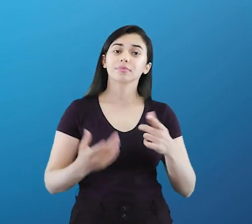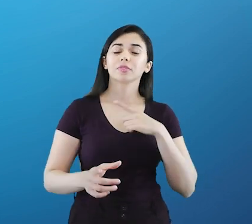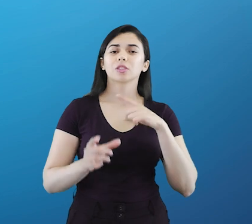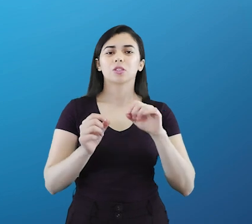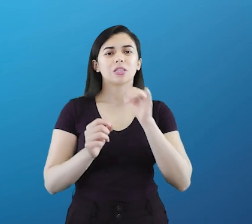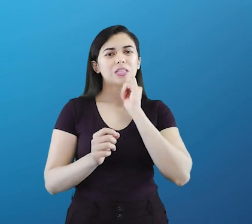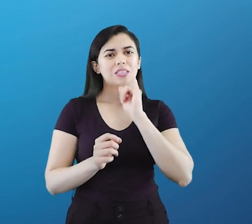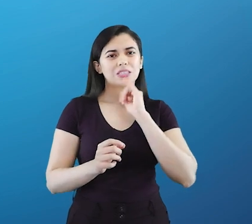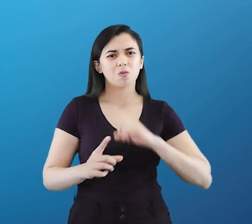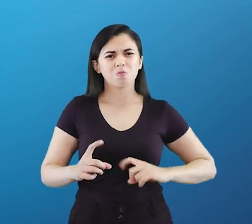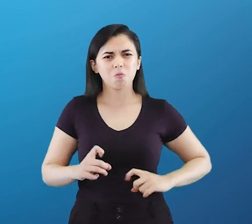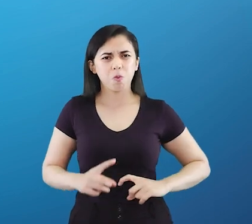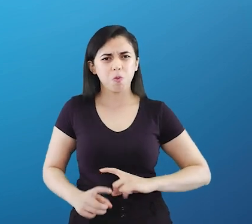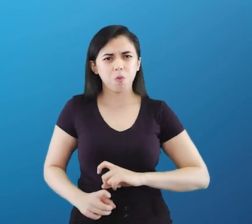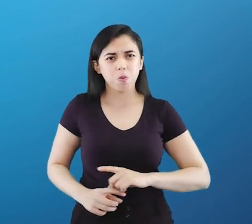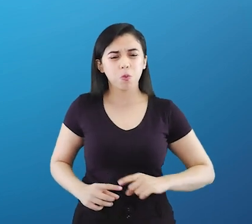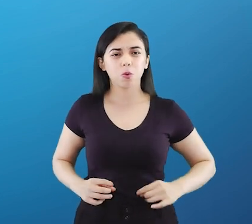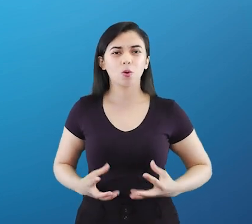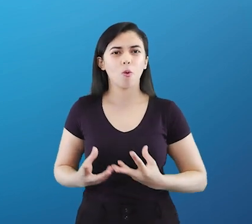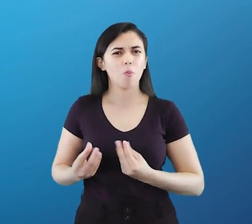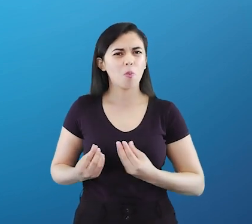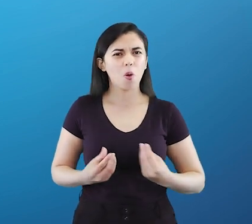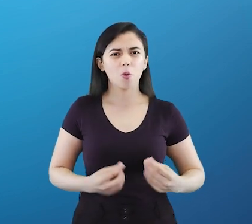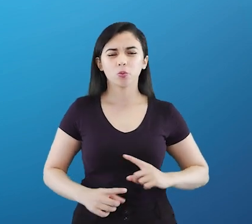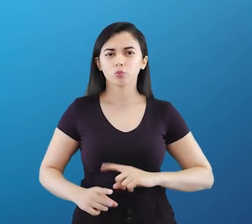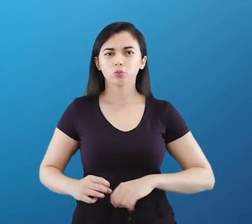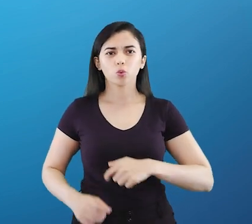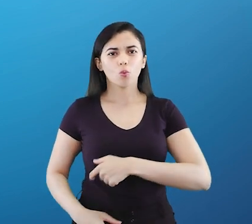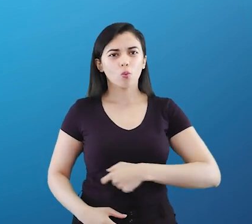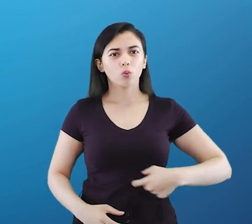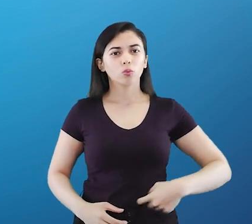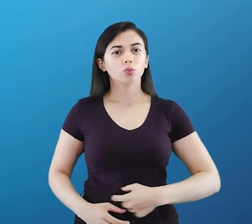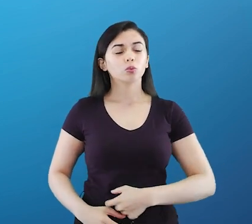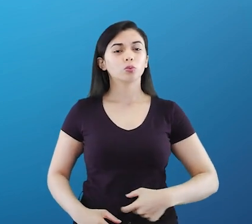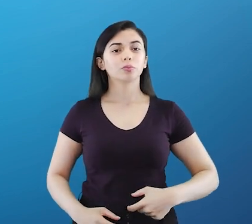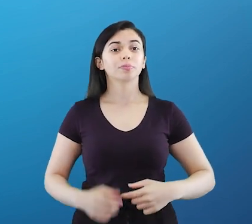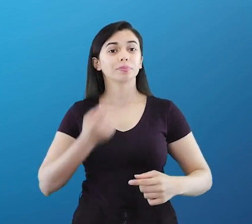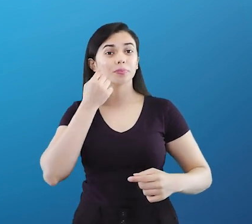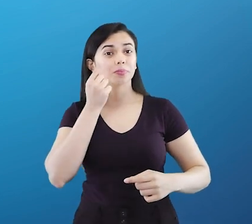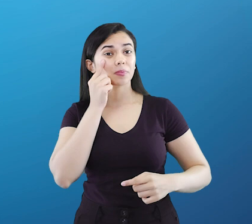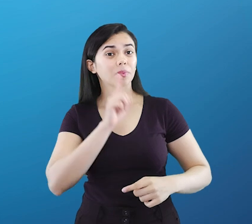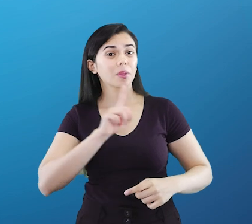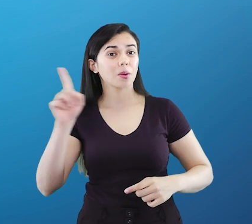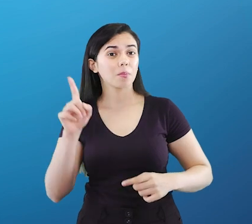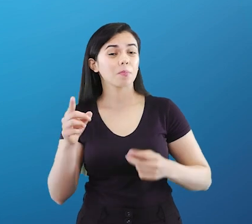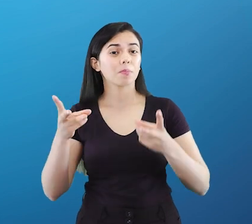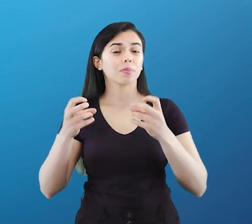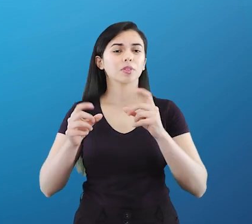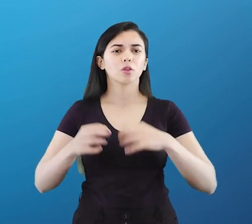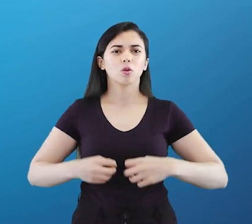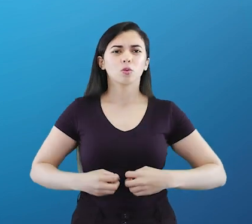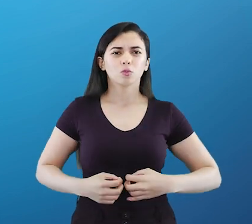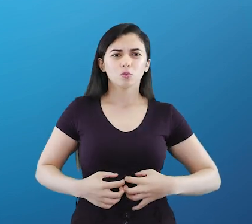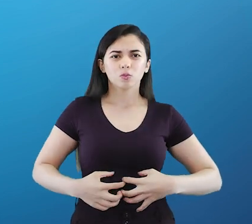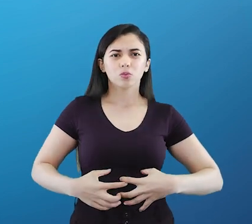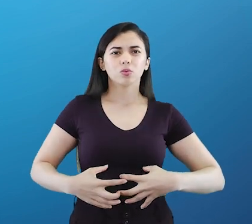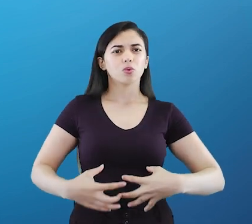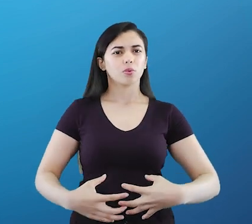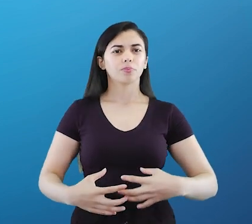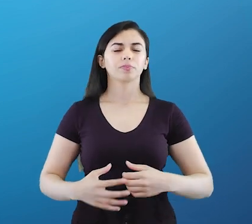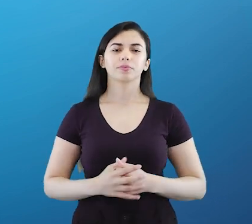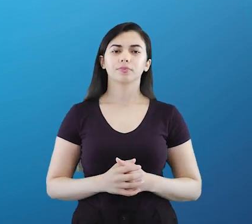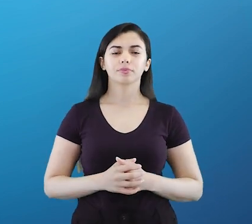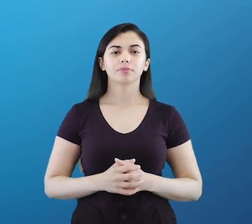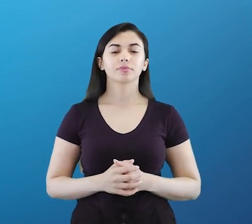proliferação, essa multiplicação dos ovos dentro do corpo humano, nós temos aqui, perceba ali, uma região de inchaço muito